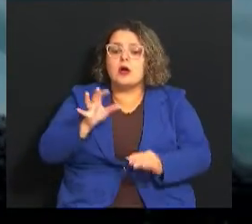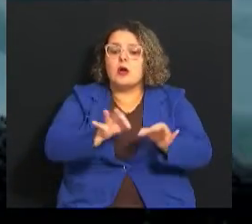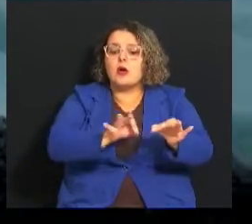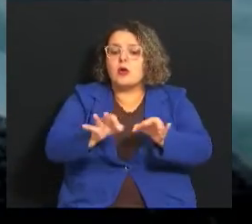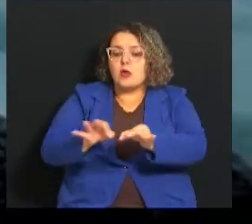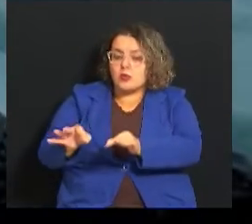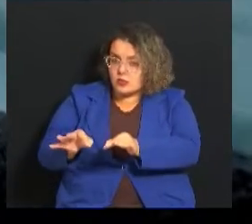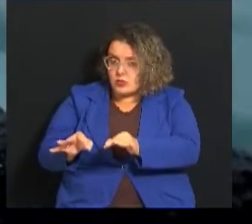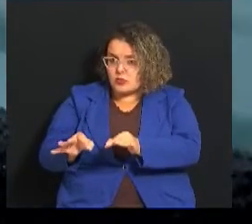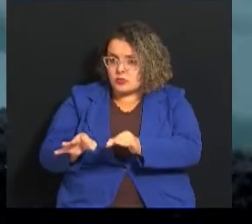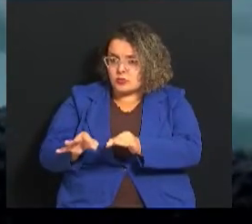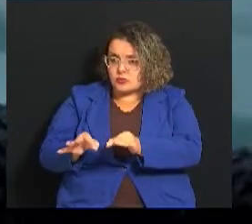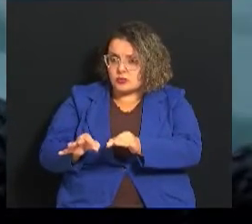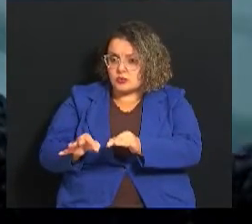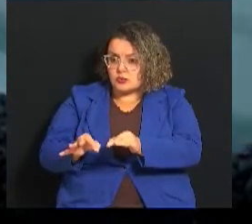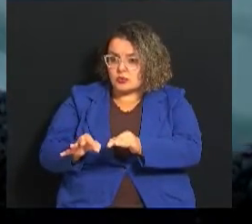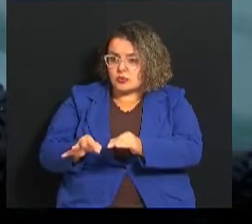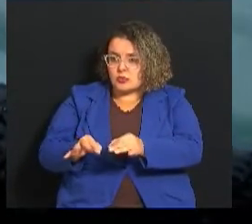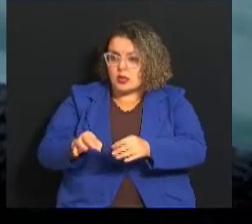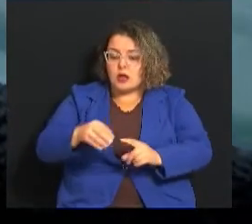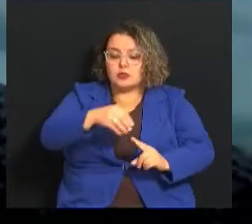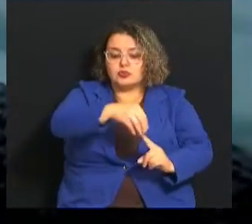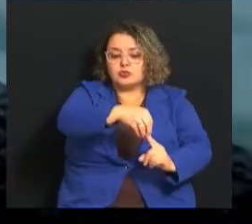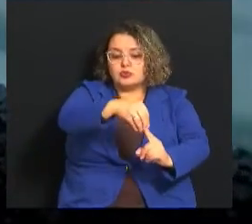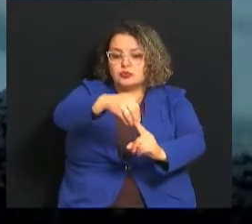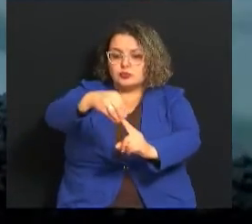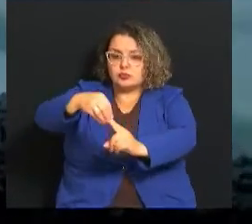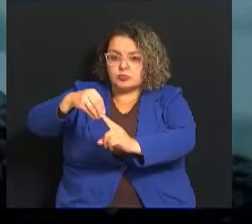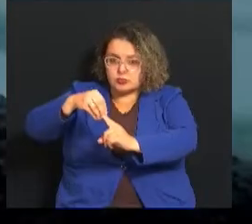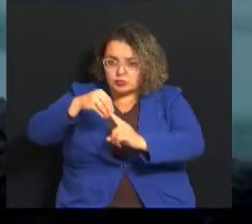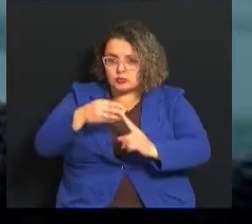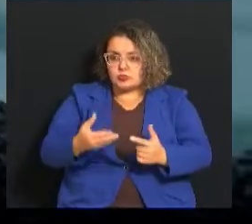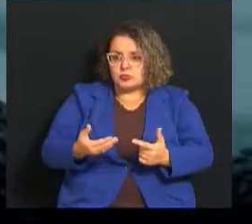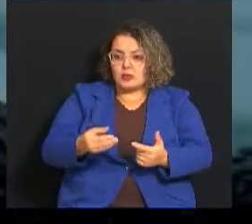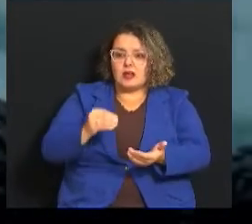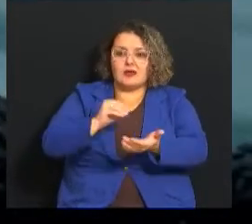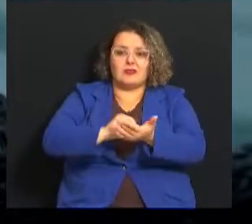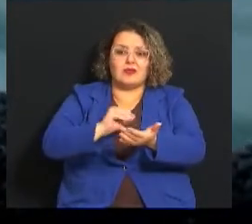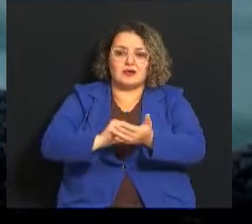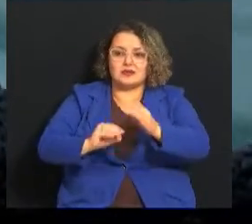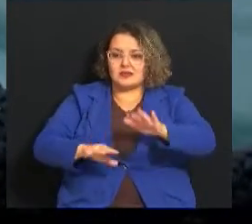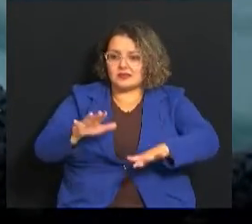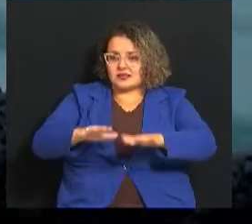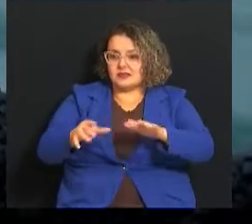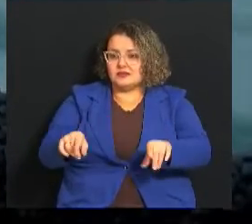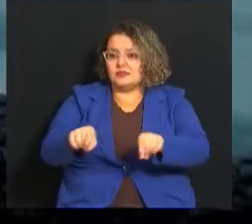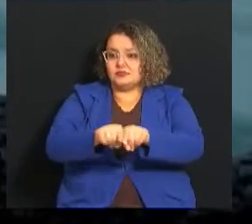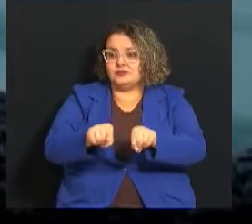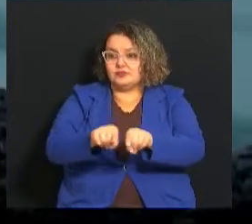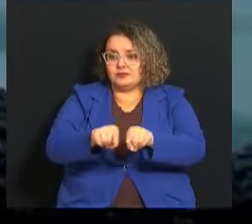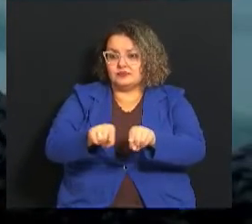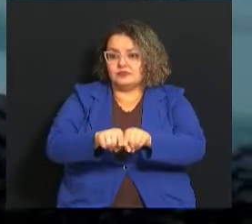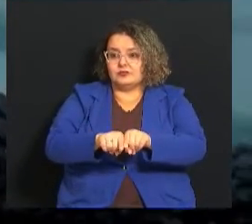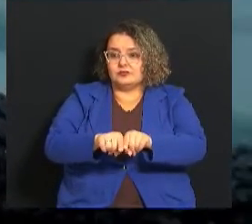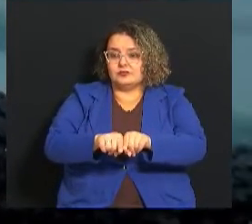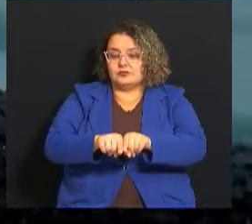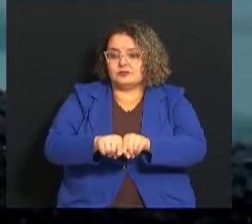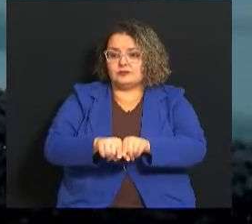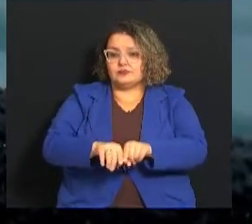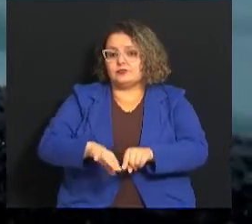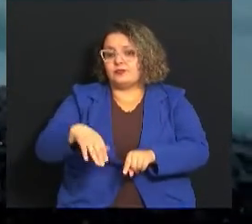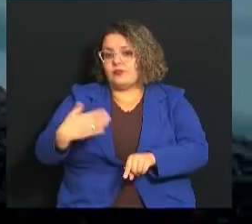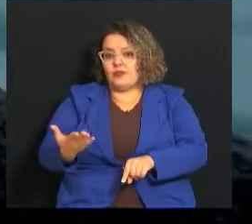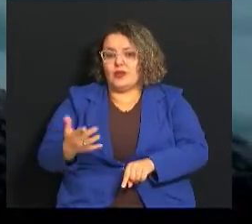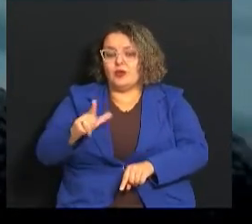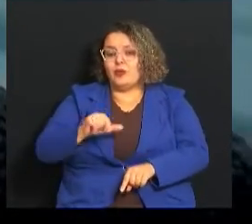organizado os pontos de ônibus, as paradas de ônibus, porque falta muitas vezes, inclusive, até o marcador ali de qual linha que